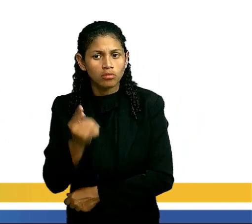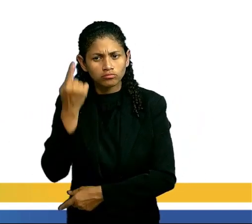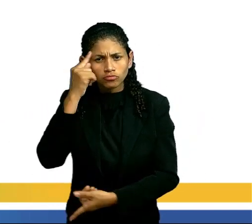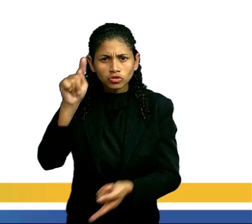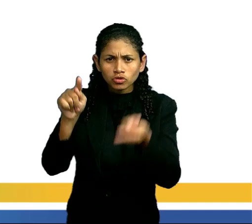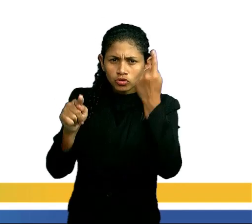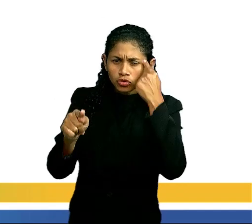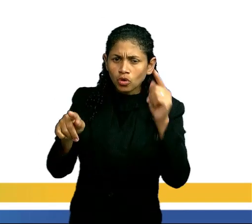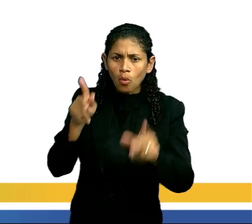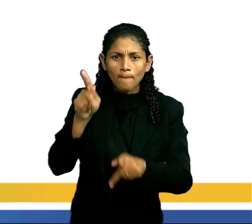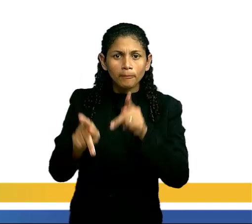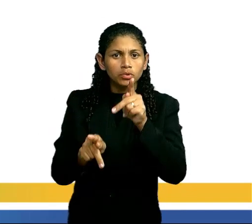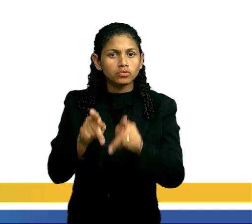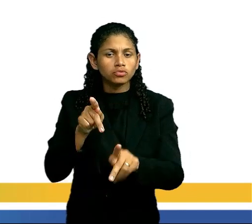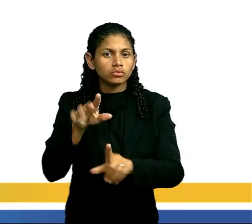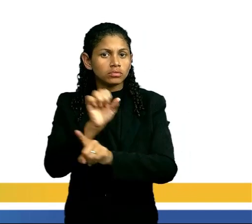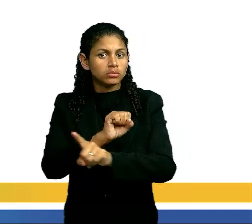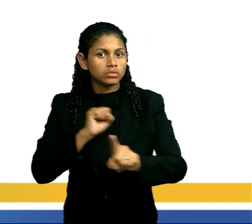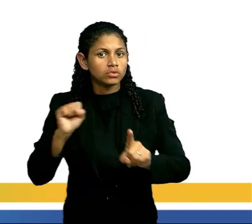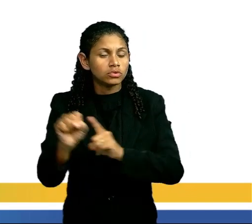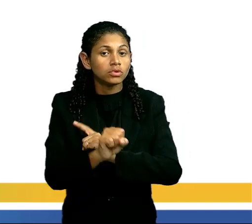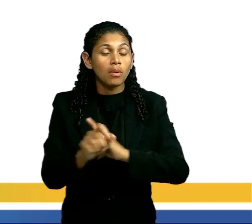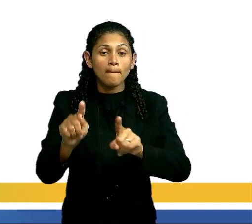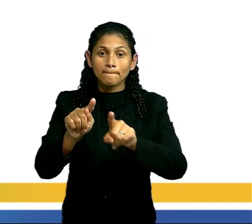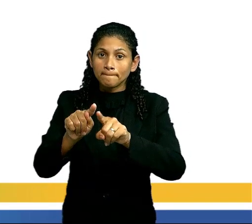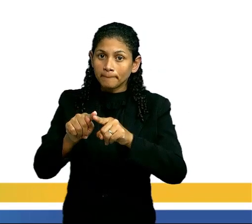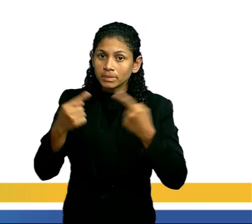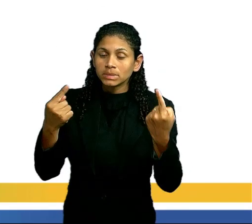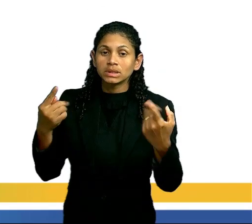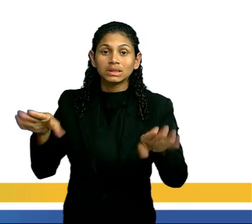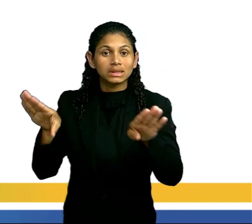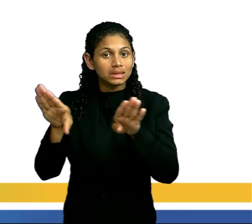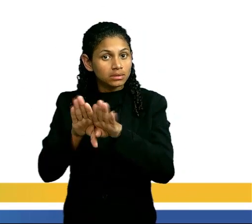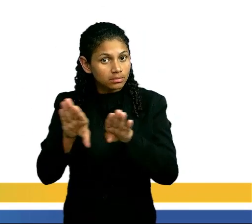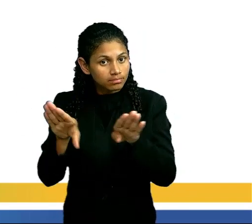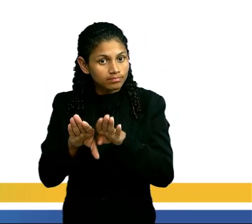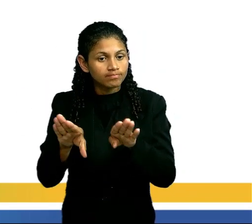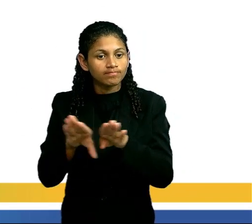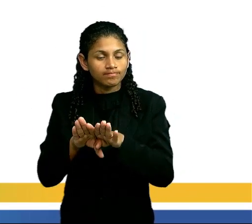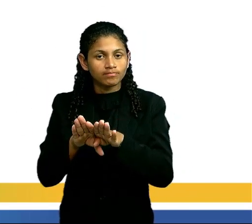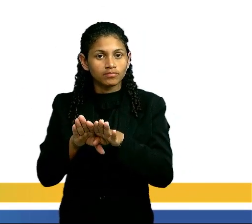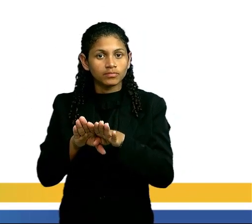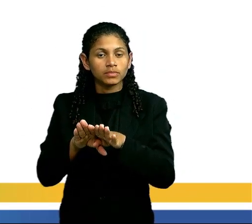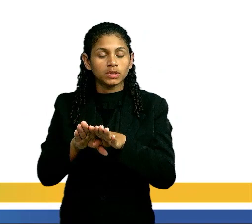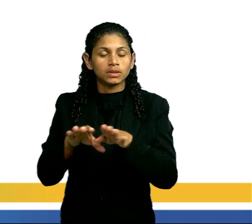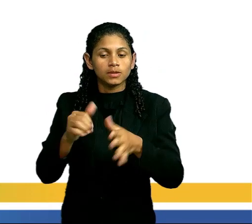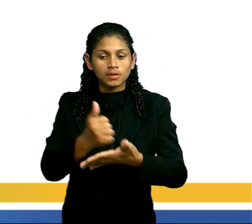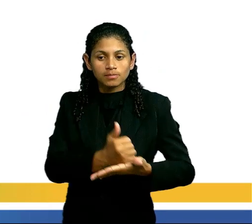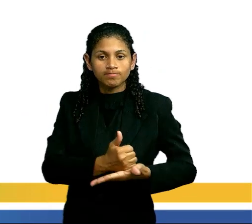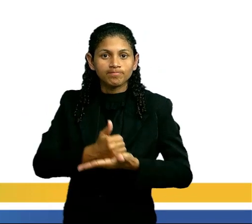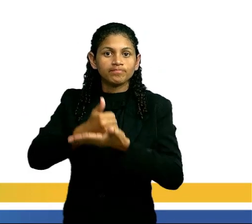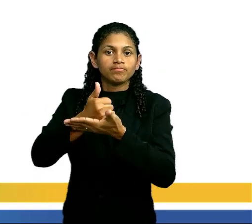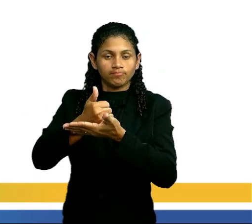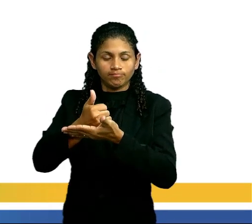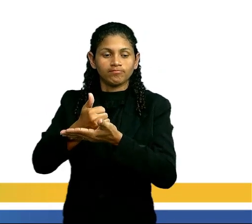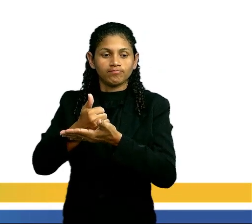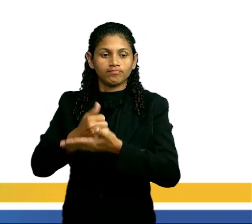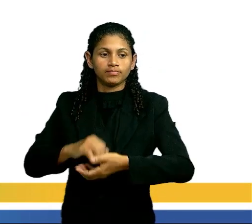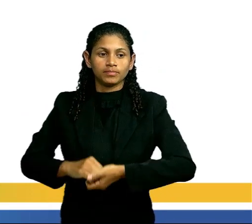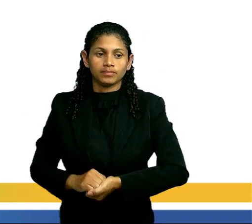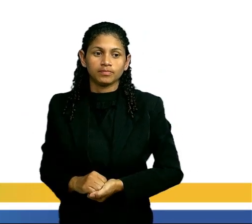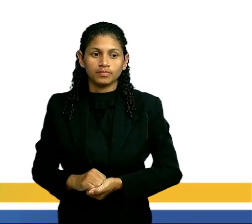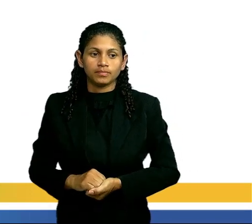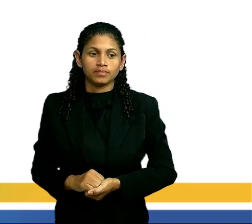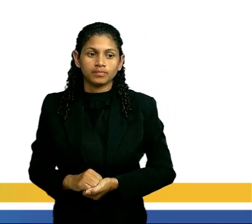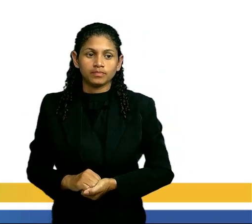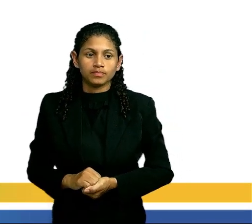mas também tenta mantê-los sempre ativos. As conjunções alternativas